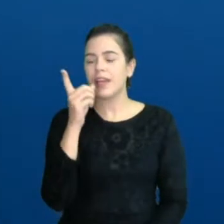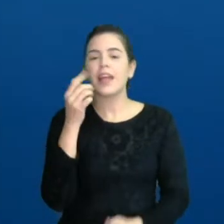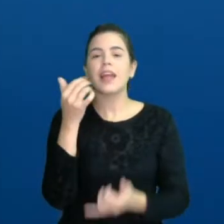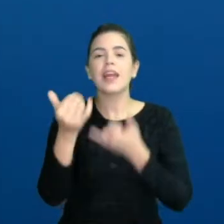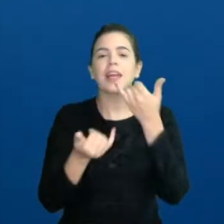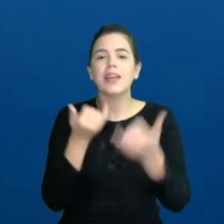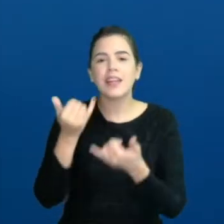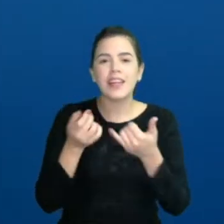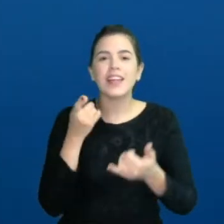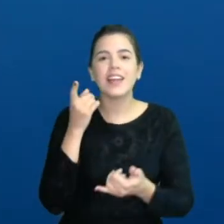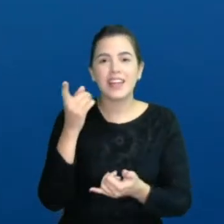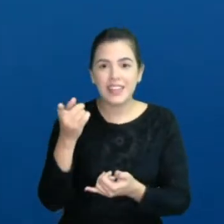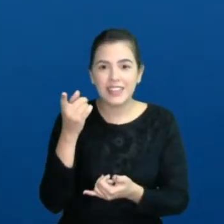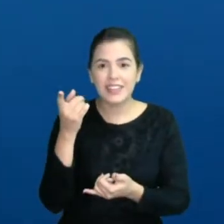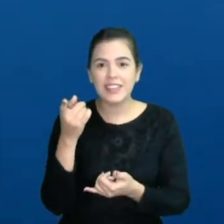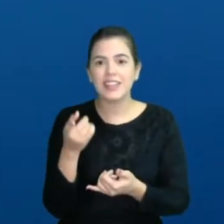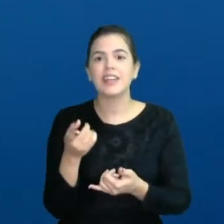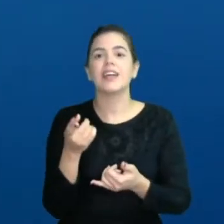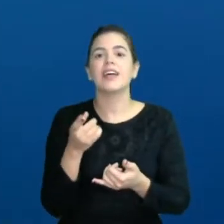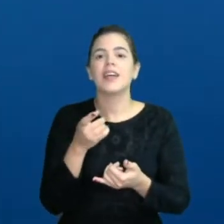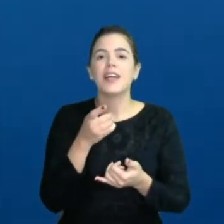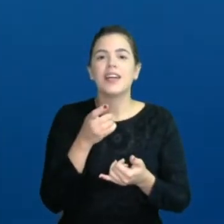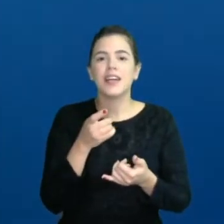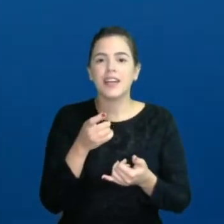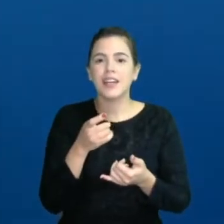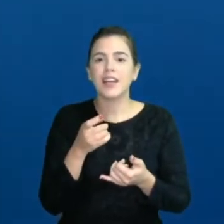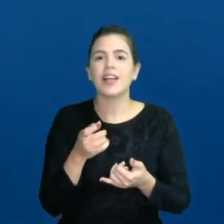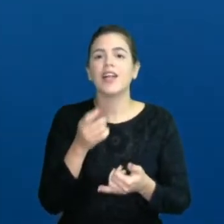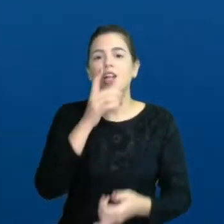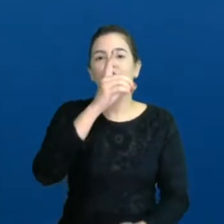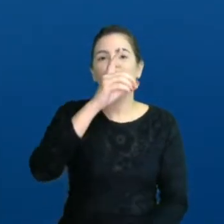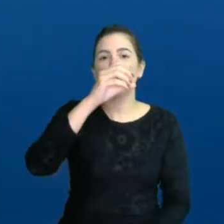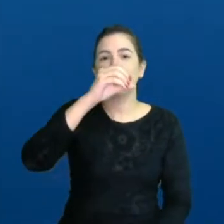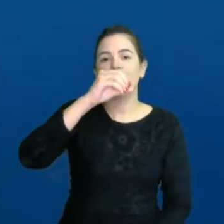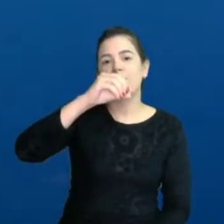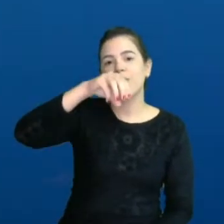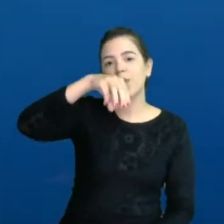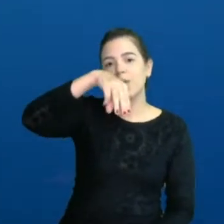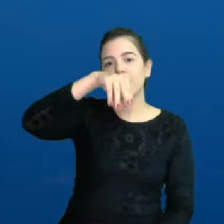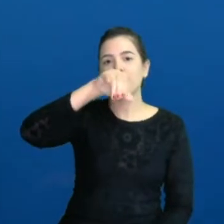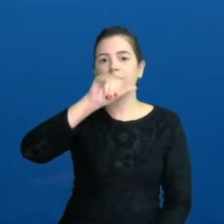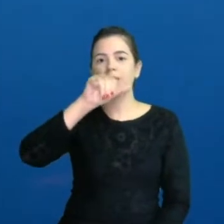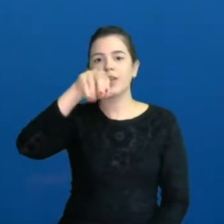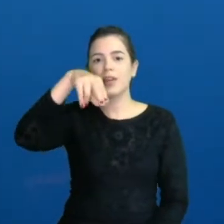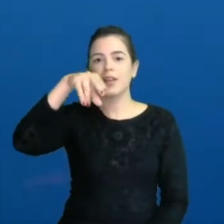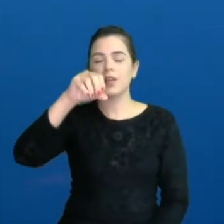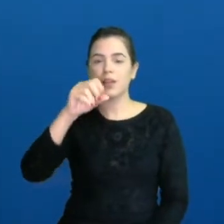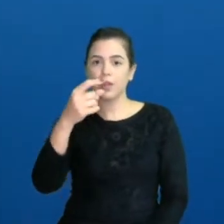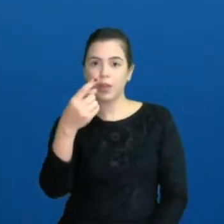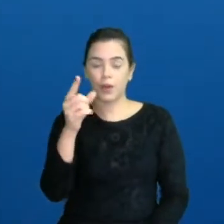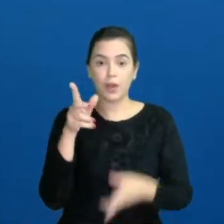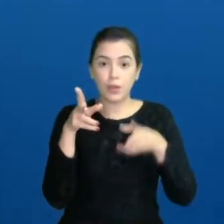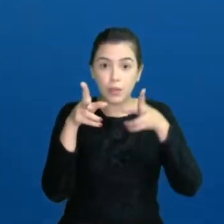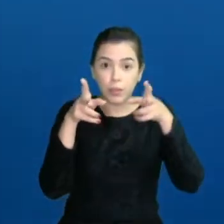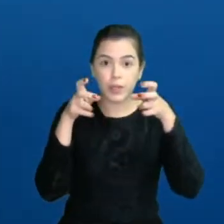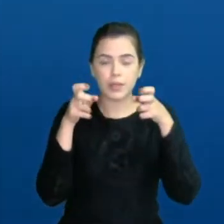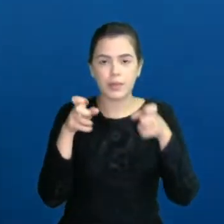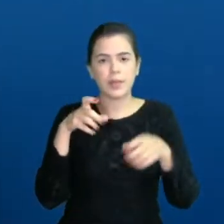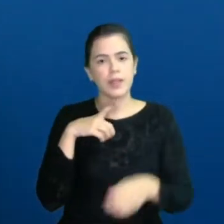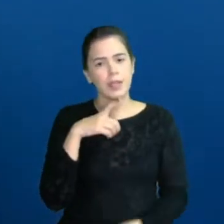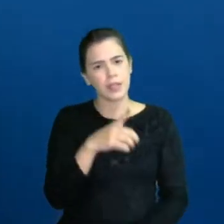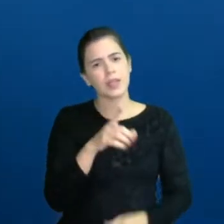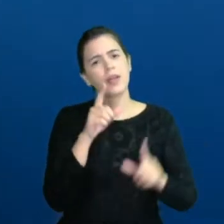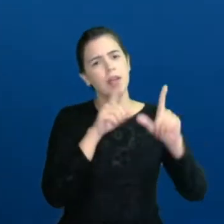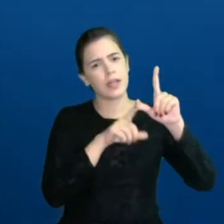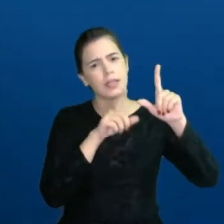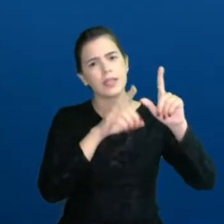Dominó. Olha o som. Dó, minó. Eu estou percebendo que na palavra dominó eu tenho a letrinha